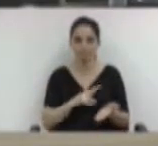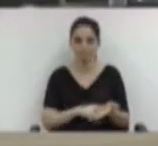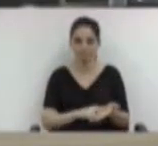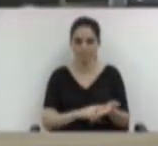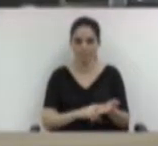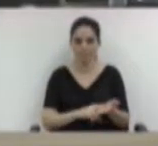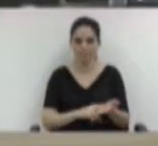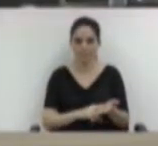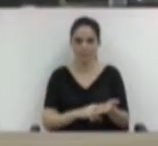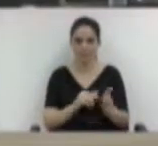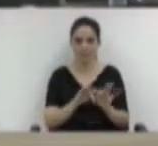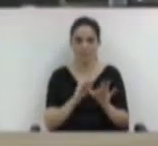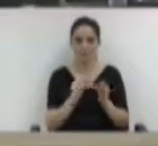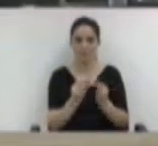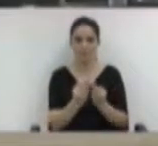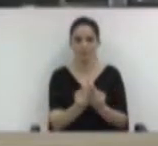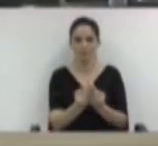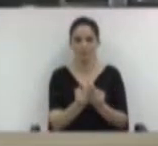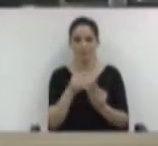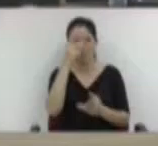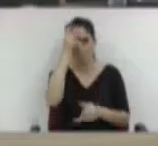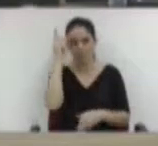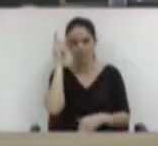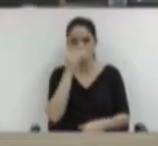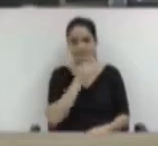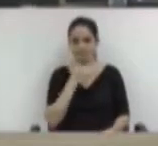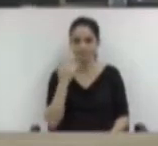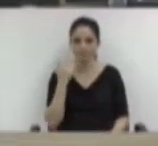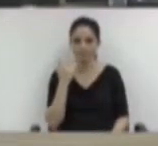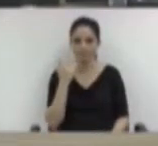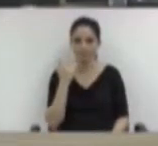às seguintes famílias enlutadas.